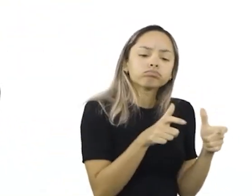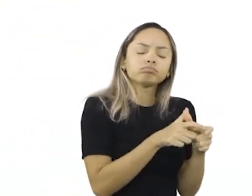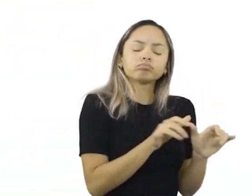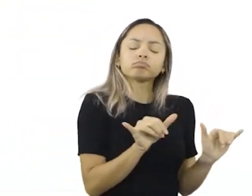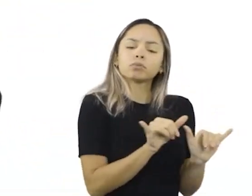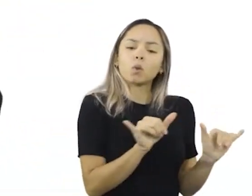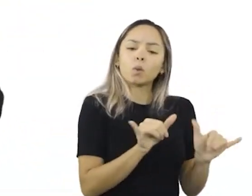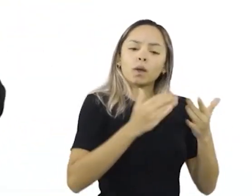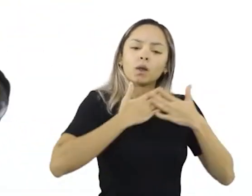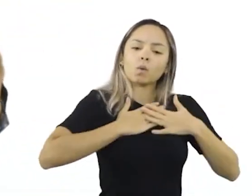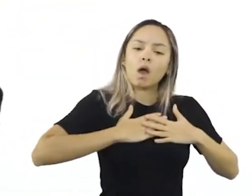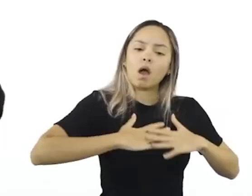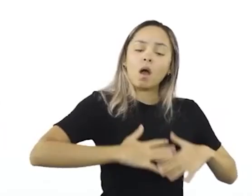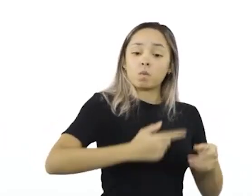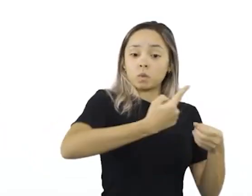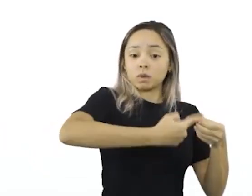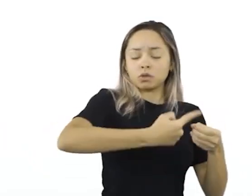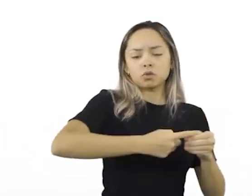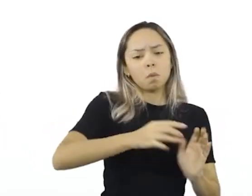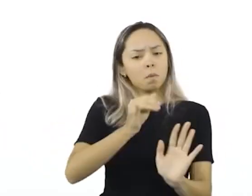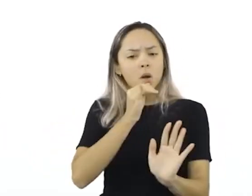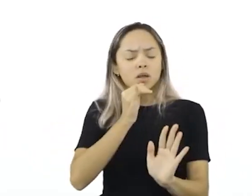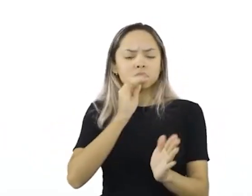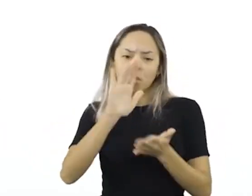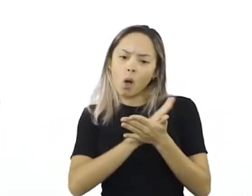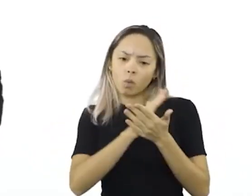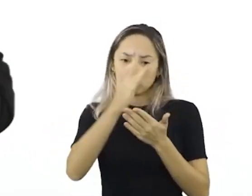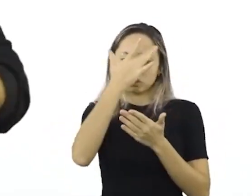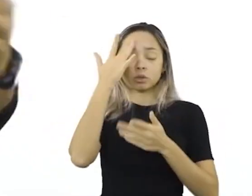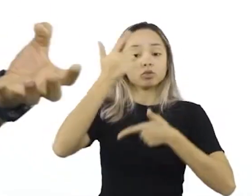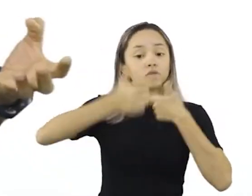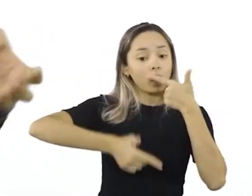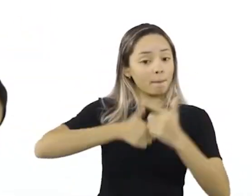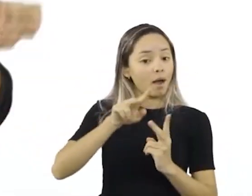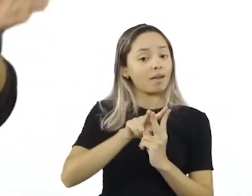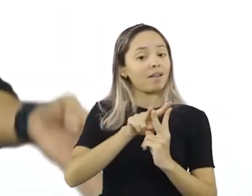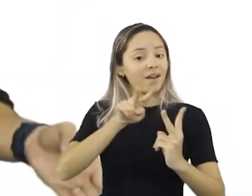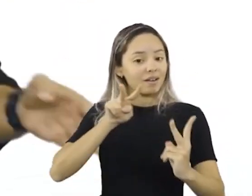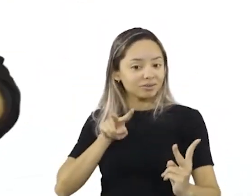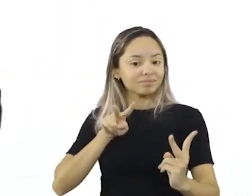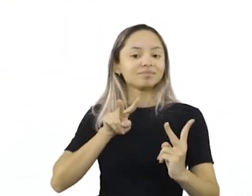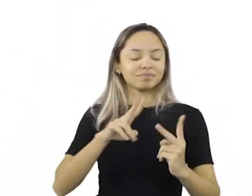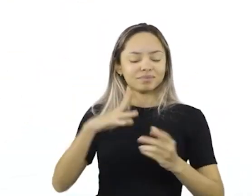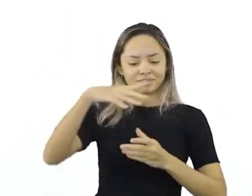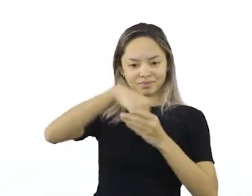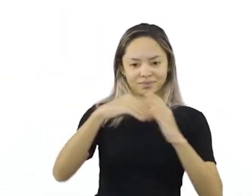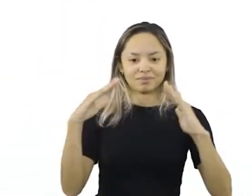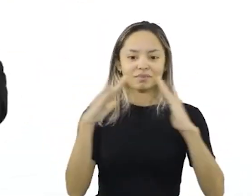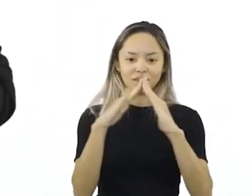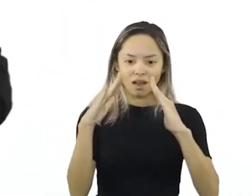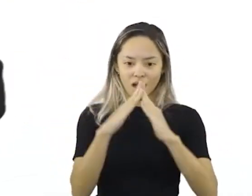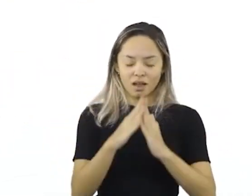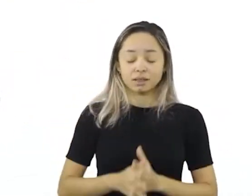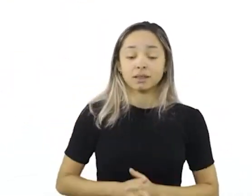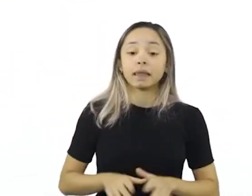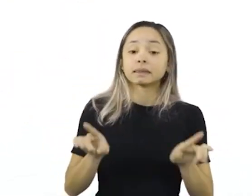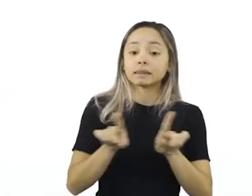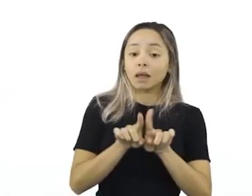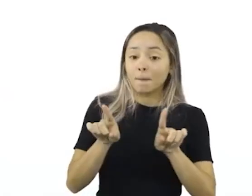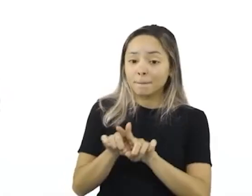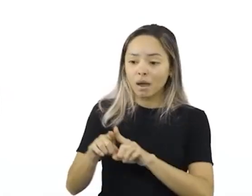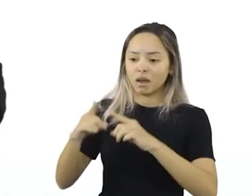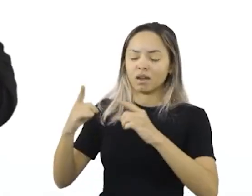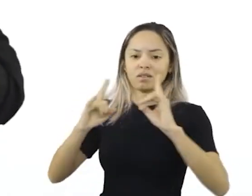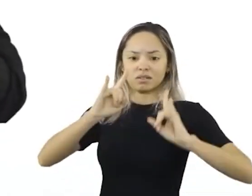temos contextos diferentes. Por exemplo, muita gente trabalhando em home office. Algumas profissões se consolidaram no home office. A violência nas